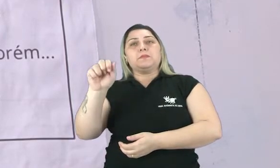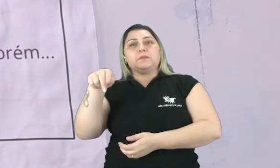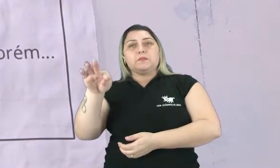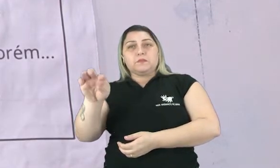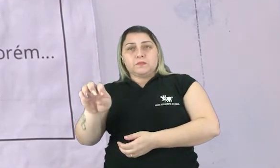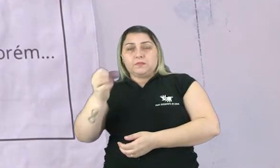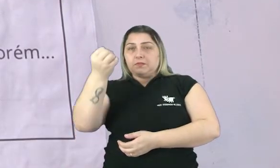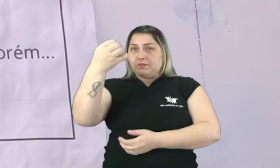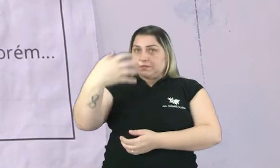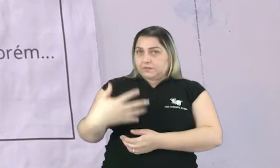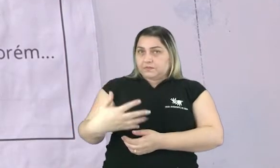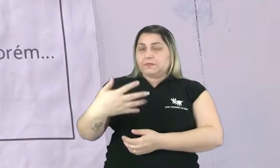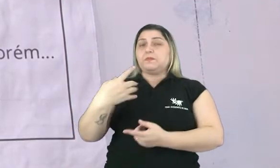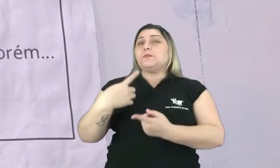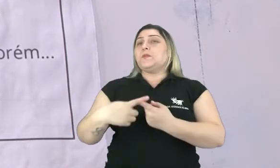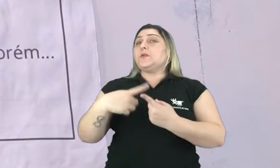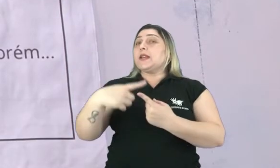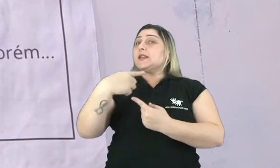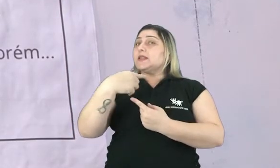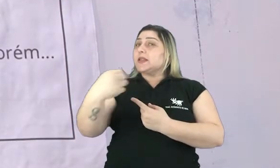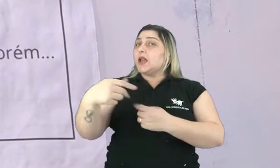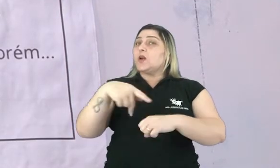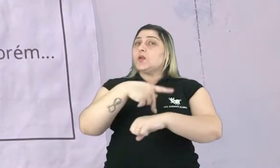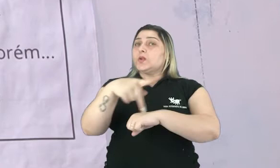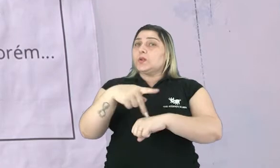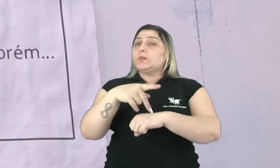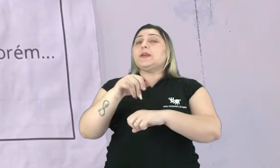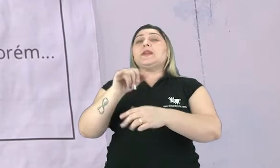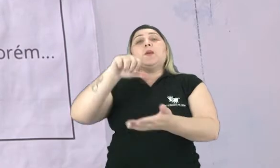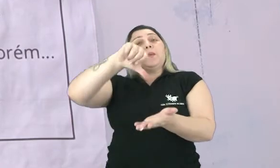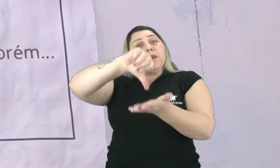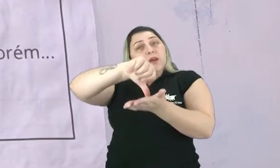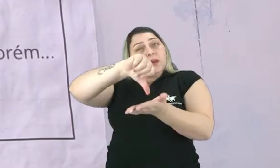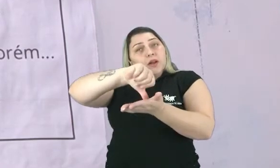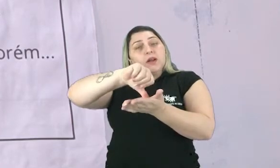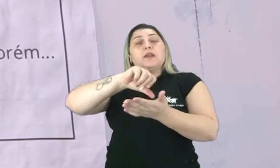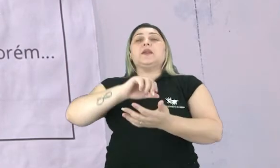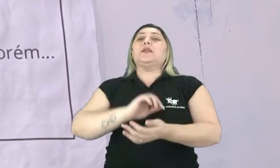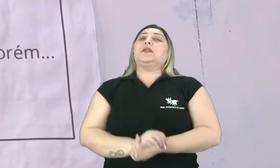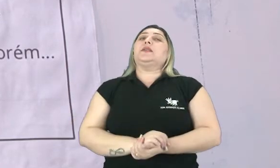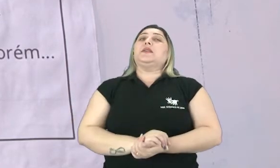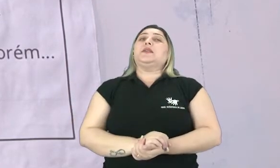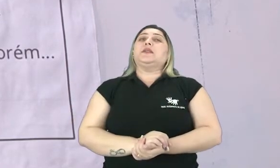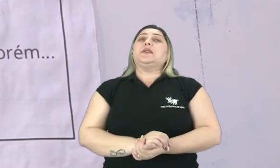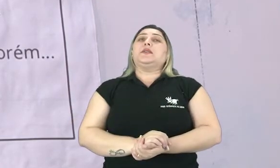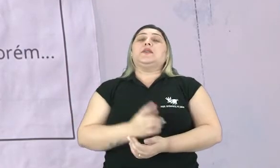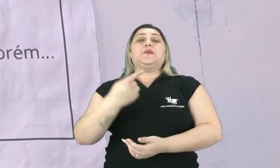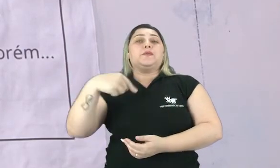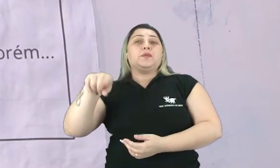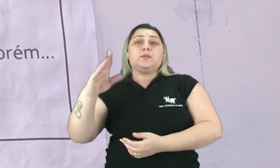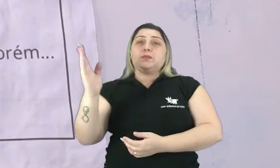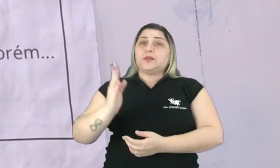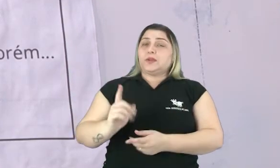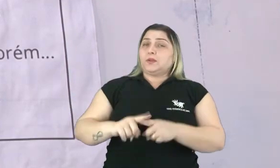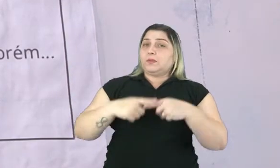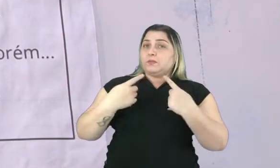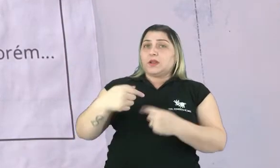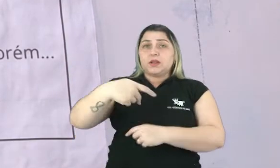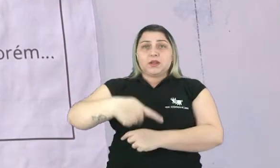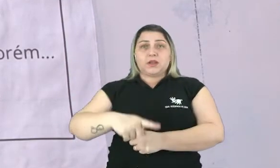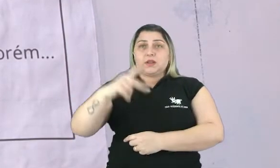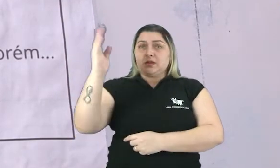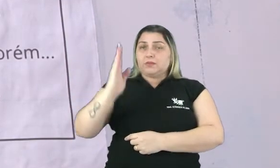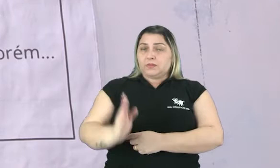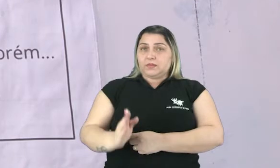eu explicar que ele é imigrante porque ele saiu do seu país de origem, que é o Iraque, né, que ele é iraquiano, e veio para o Brasil. Mas aqui no